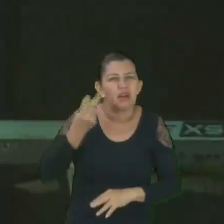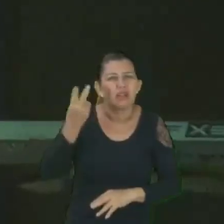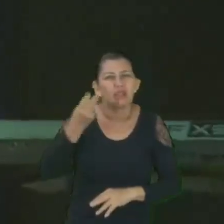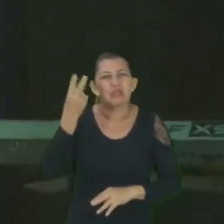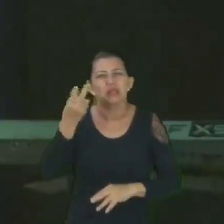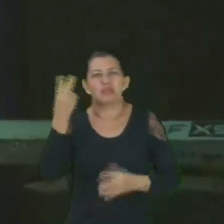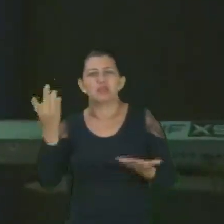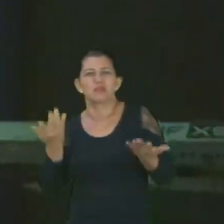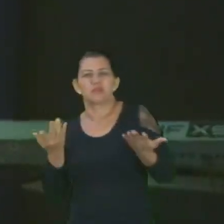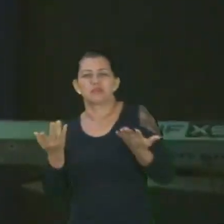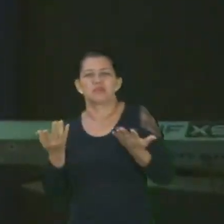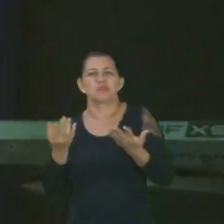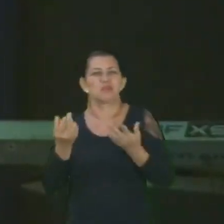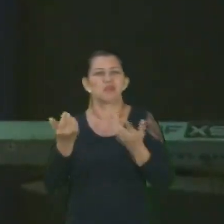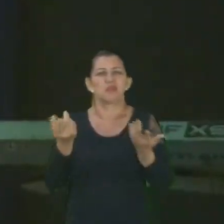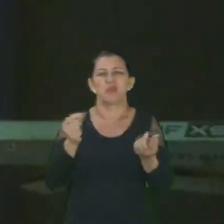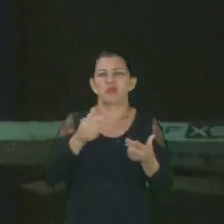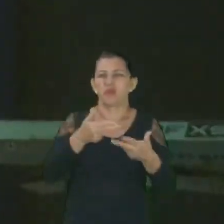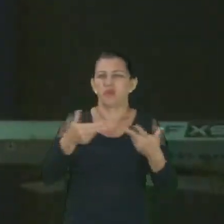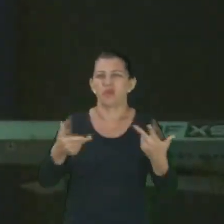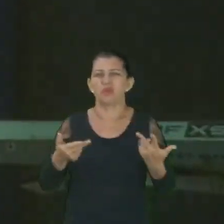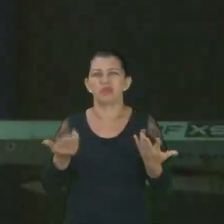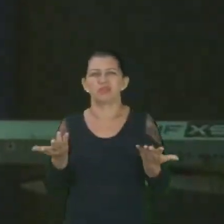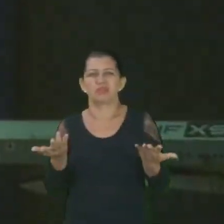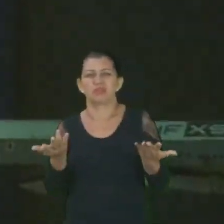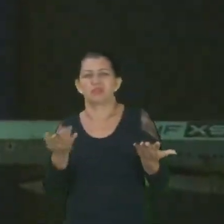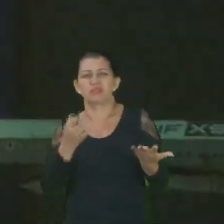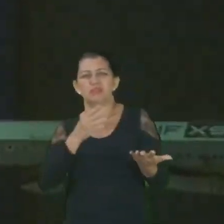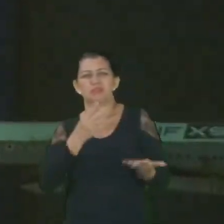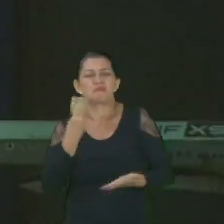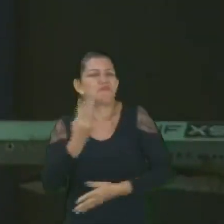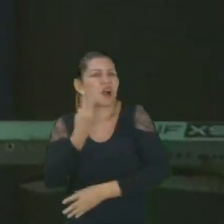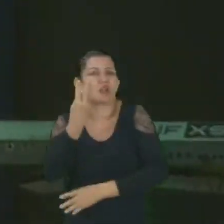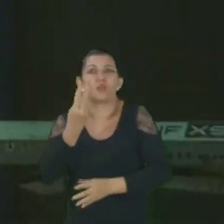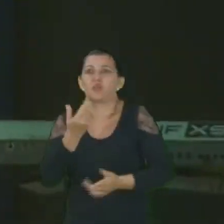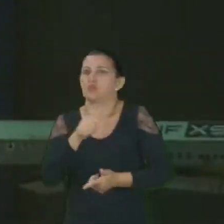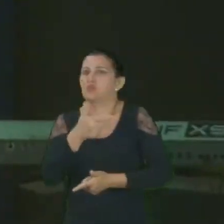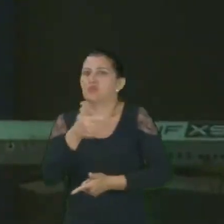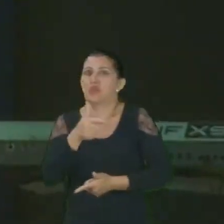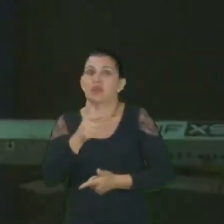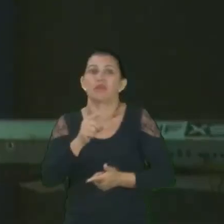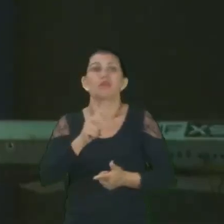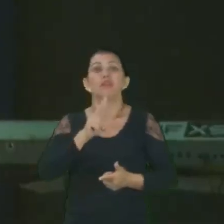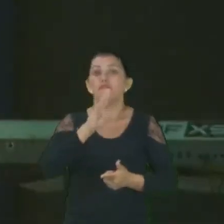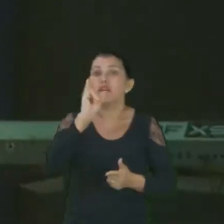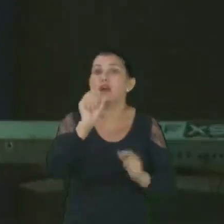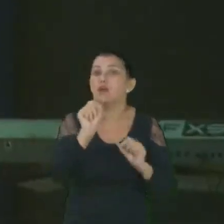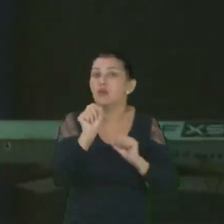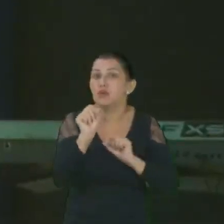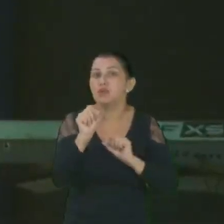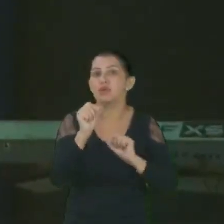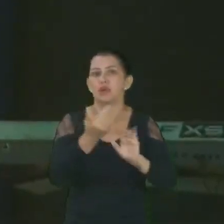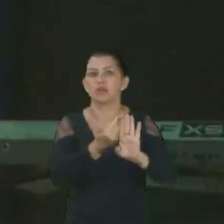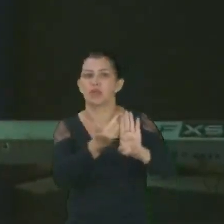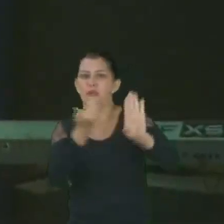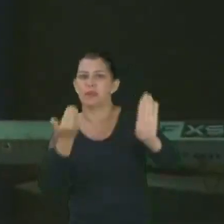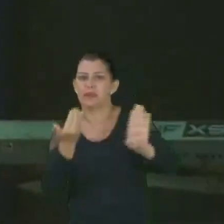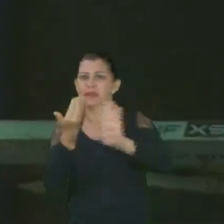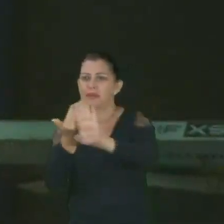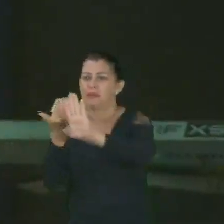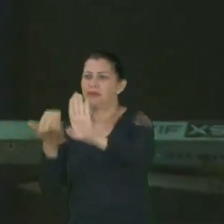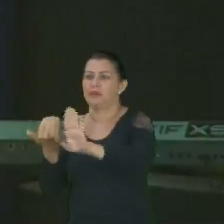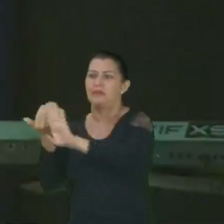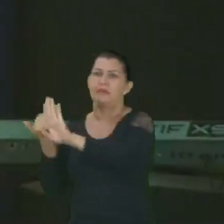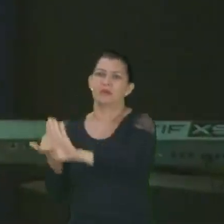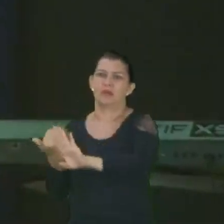tão insignificantes, irmão, tão medíocres, tão pequenas, que vão nos dividindo. Mas nós temos que entender aquilo que